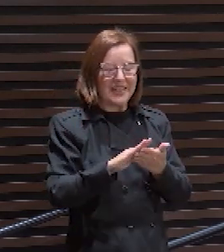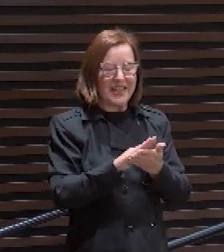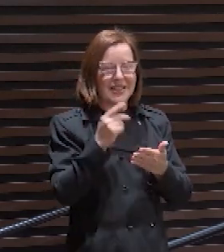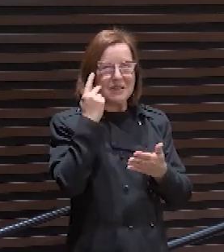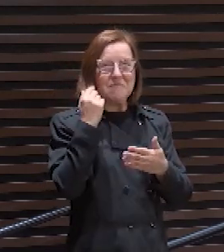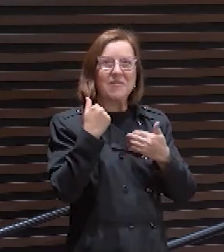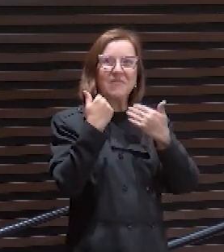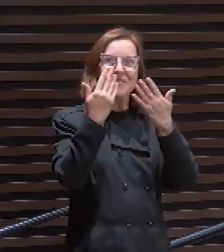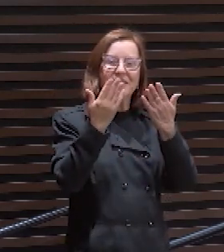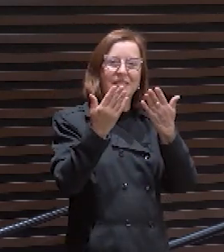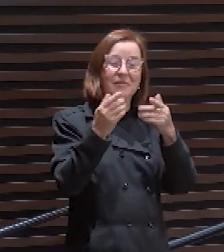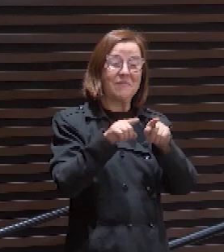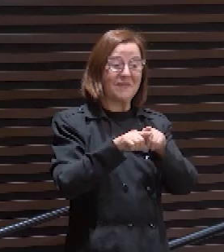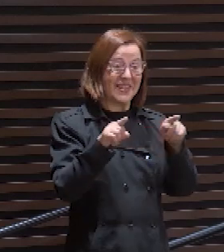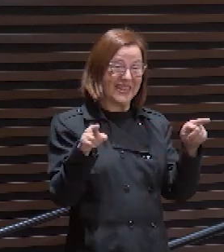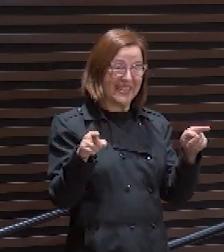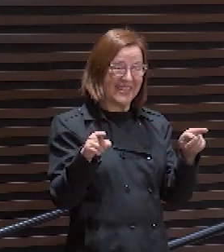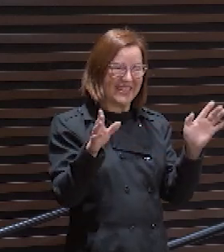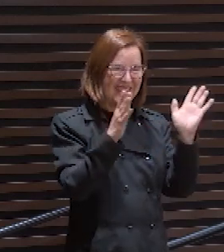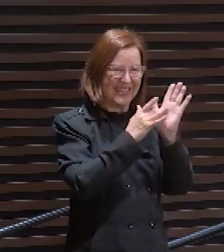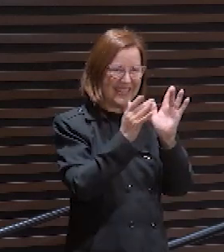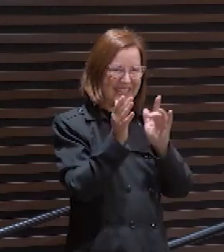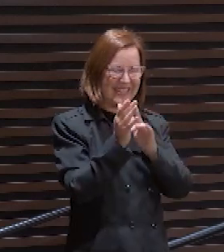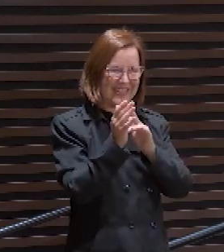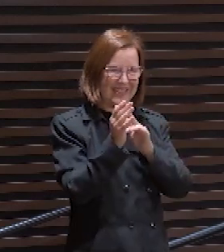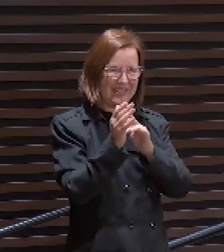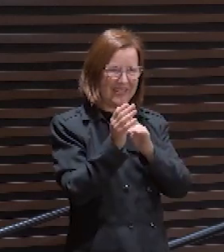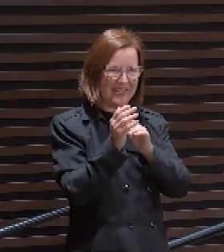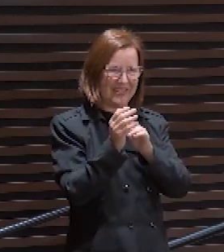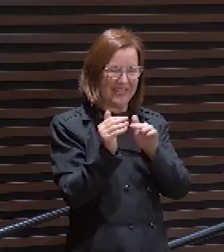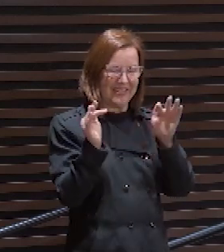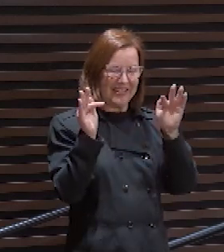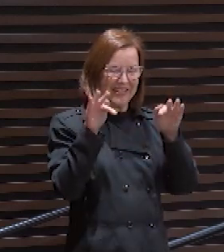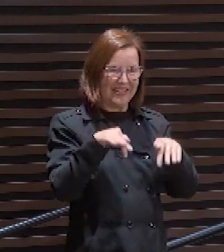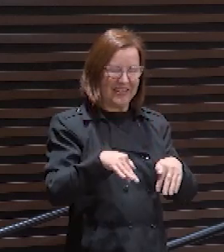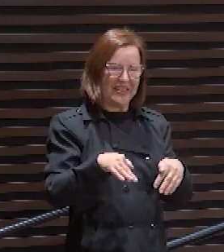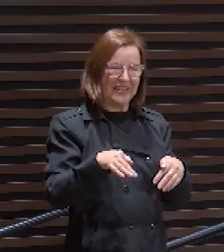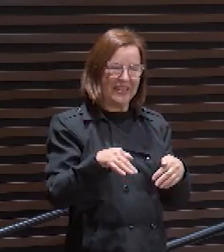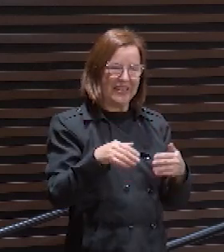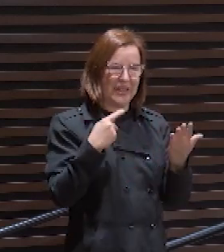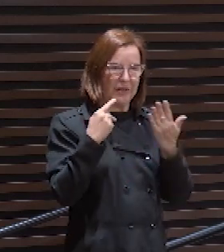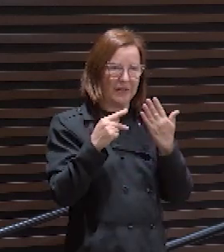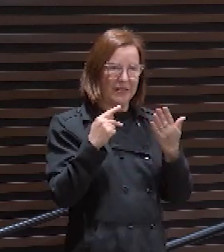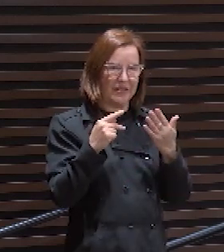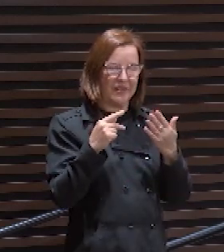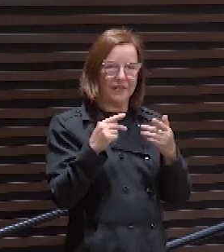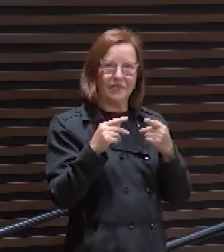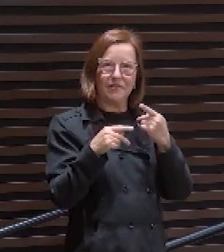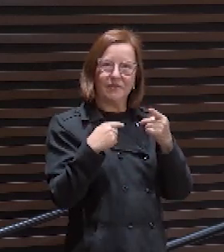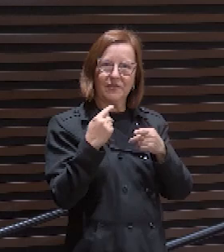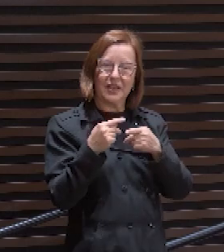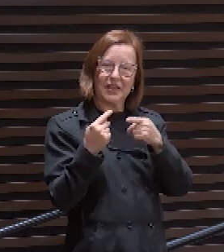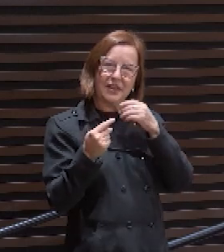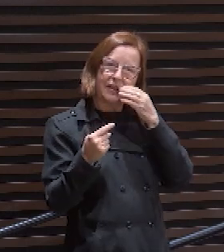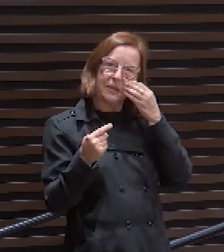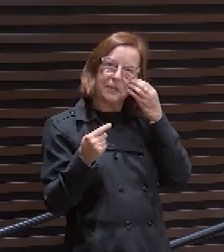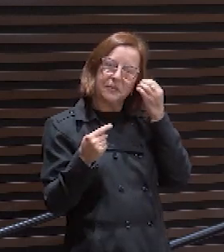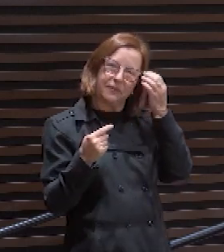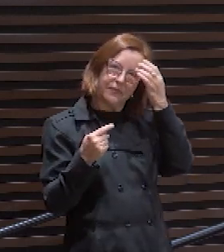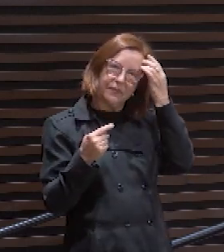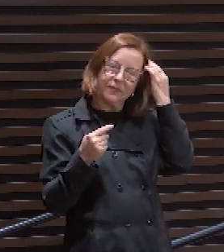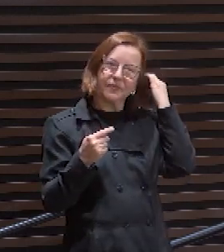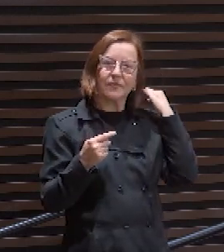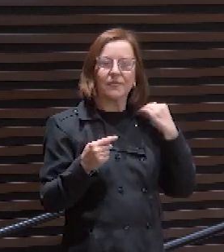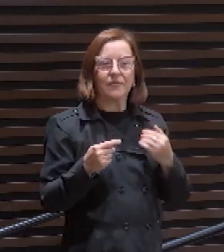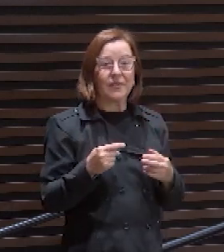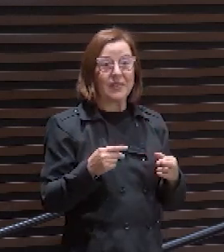destruídos. Porém, Jesus ele não finaliza a parábola com falta de esperança. Ele finaliza a parábola